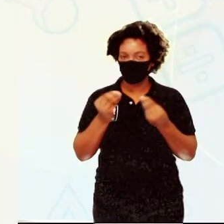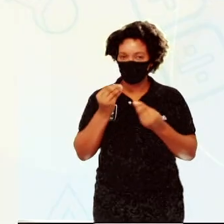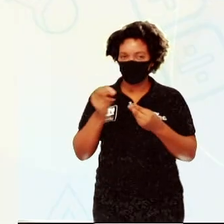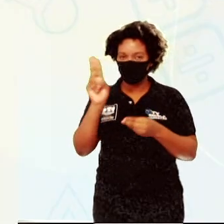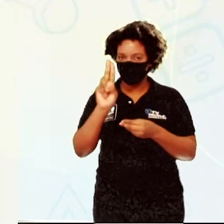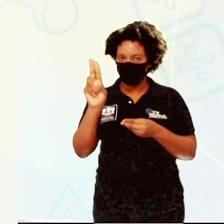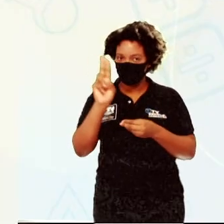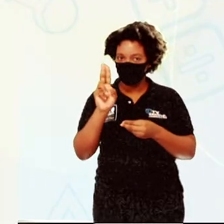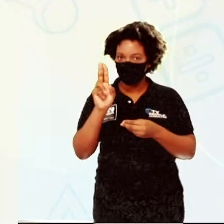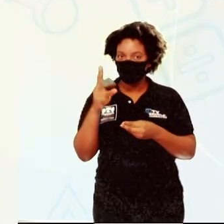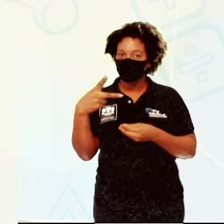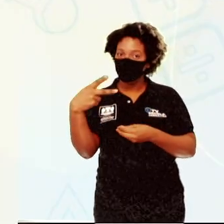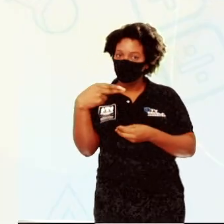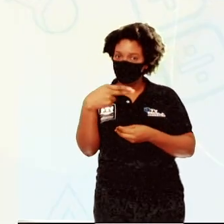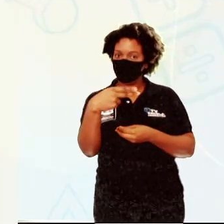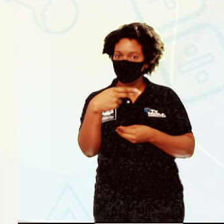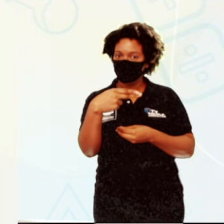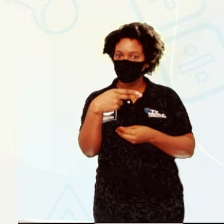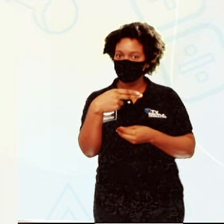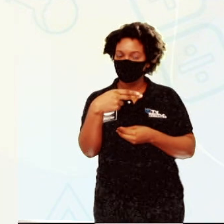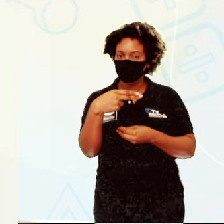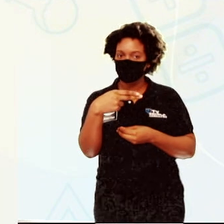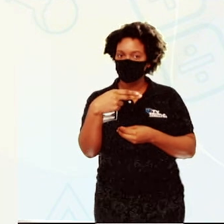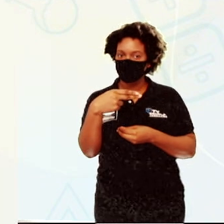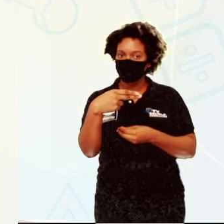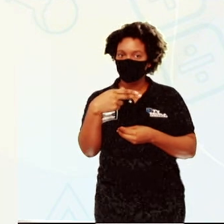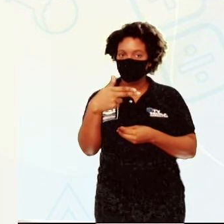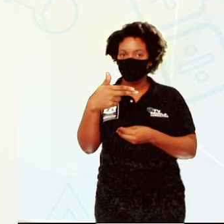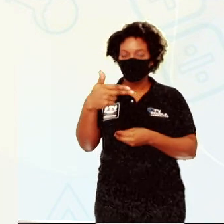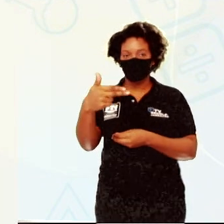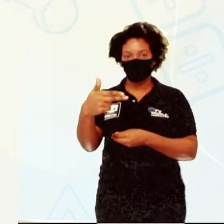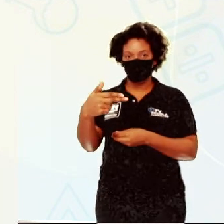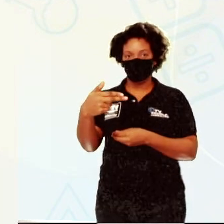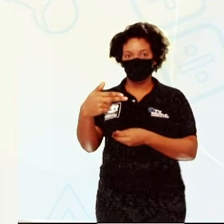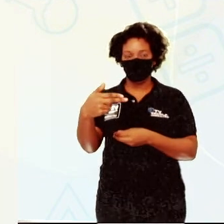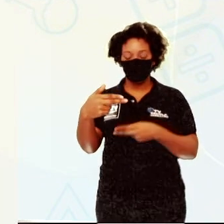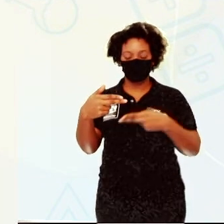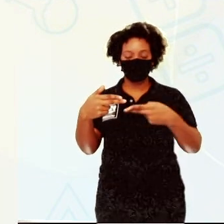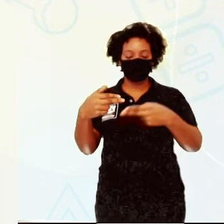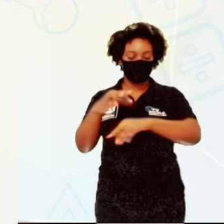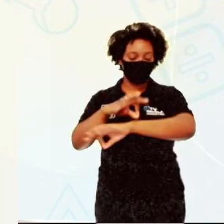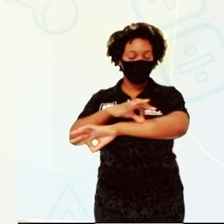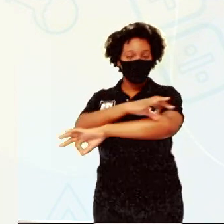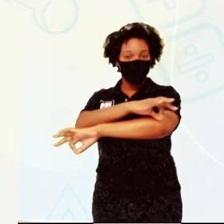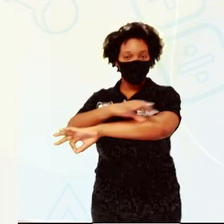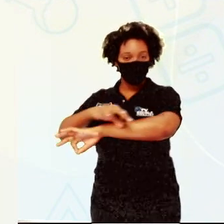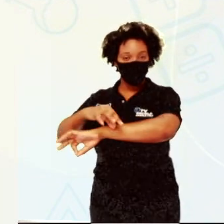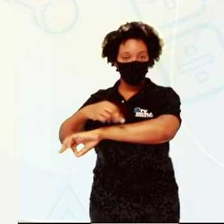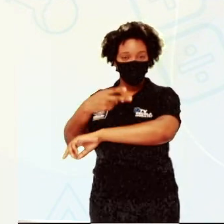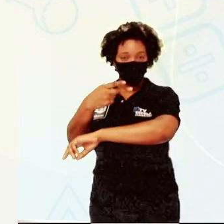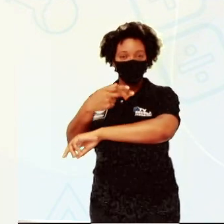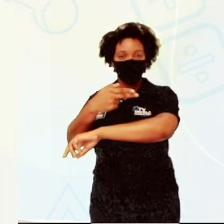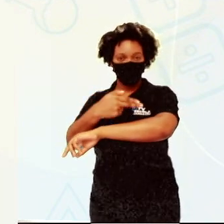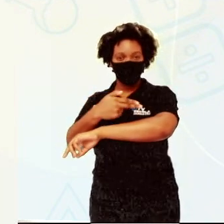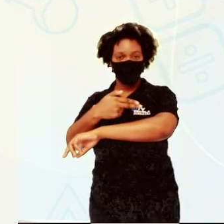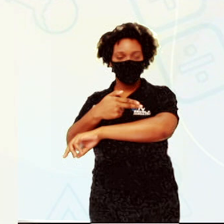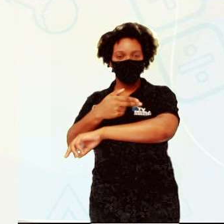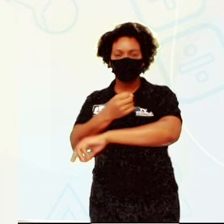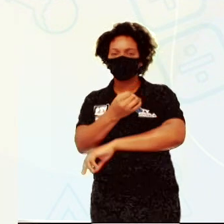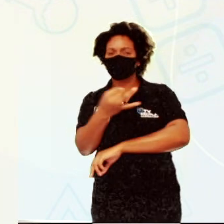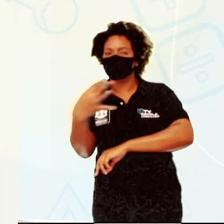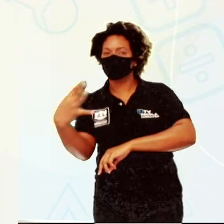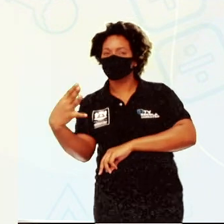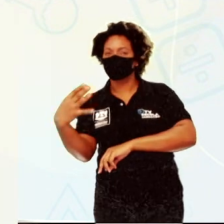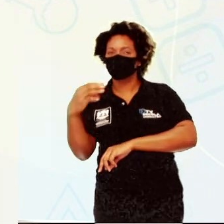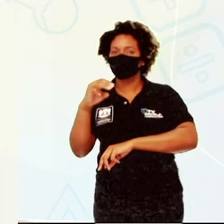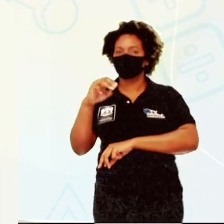aqui uma tesoura. Posicionando essa tesoura em cima de uma régua, vamos ver quantos centímetros ela